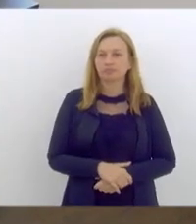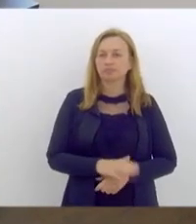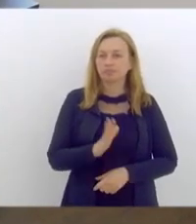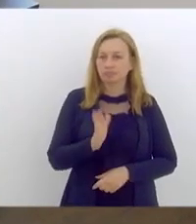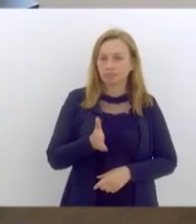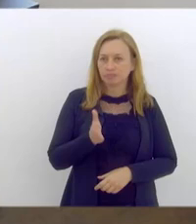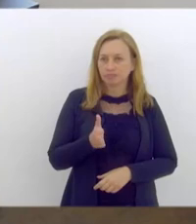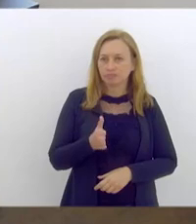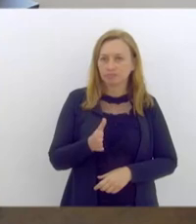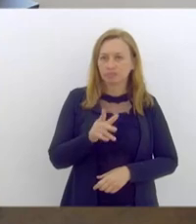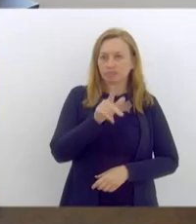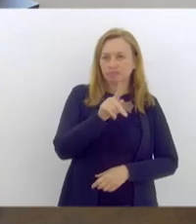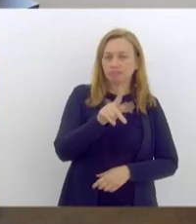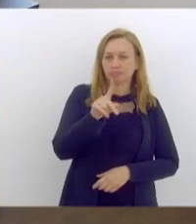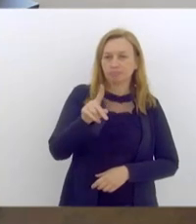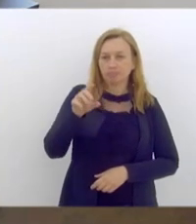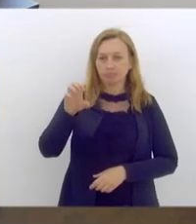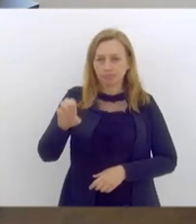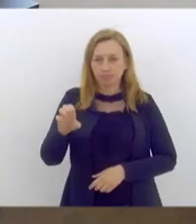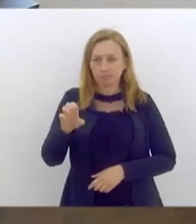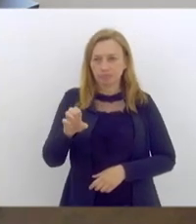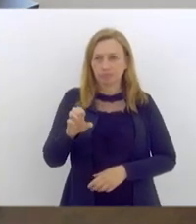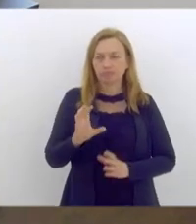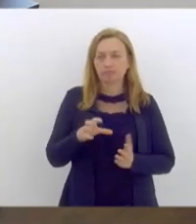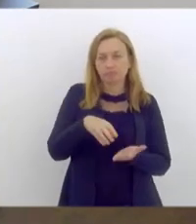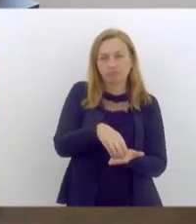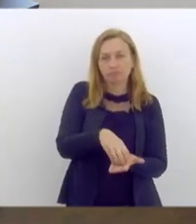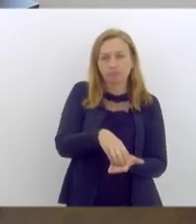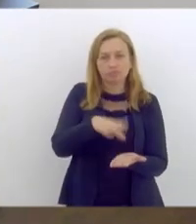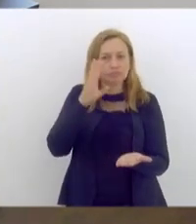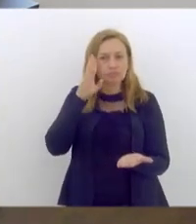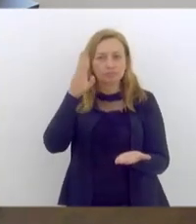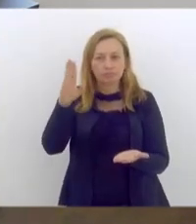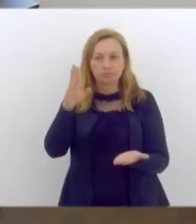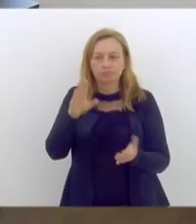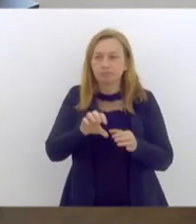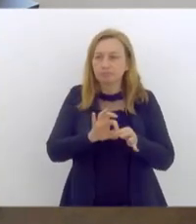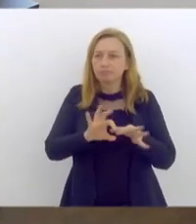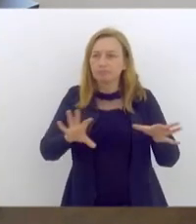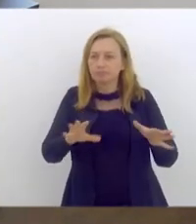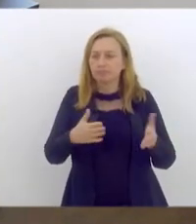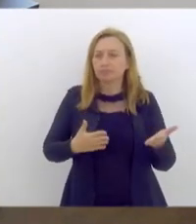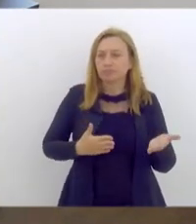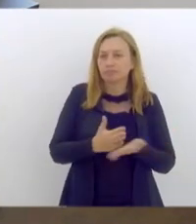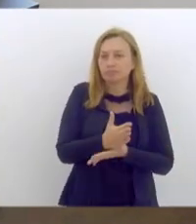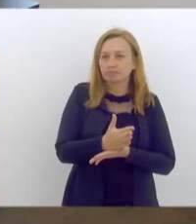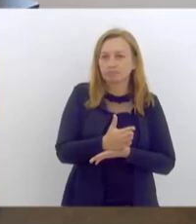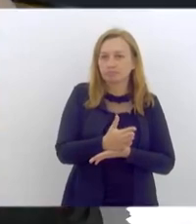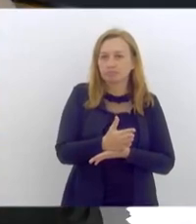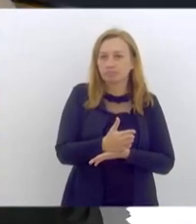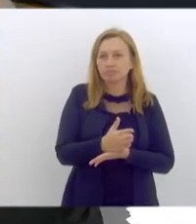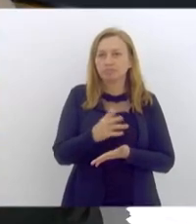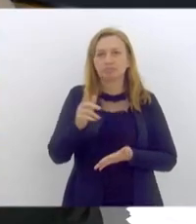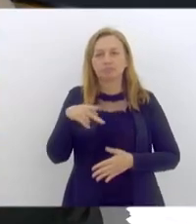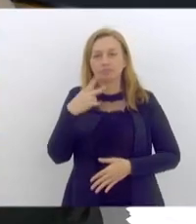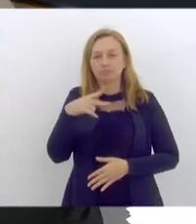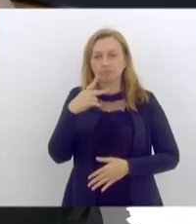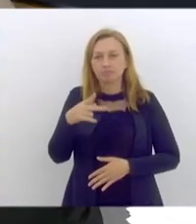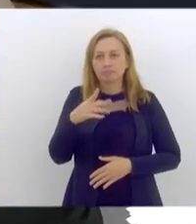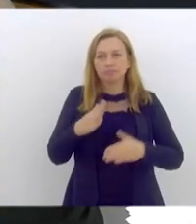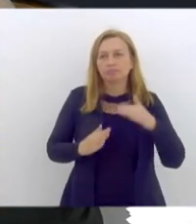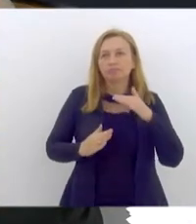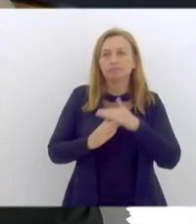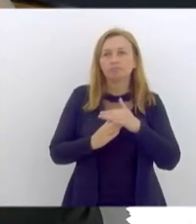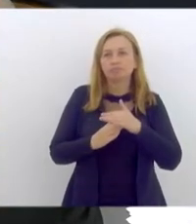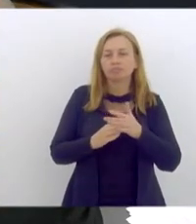já prevê a cppda como o órgão fórum adequado para a deliberação e aprovação a gente está falando aqui é do limite